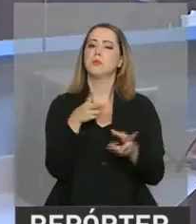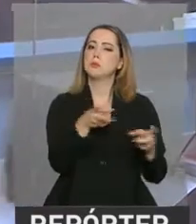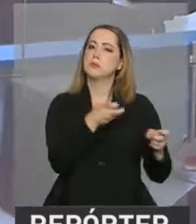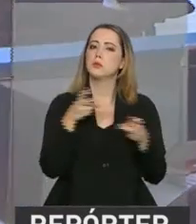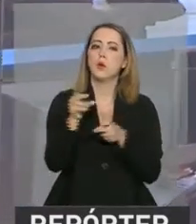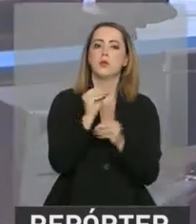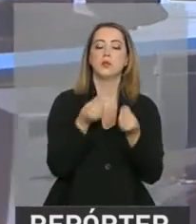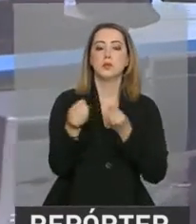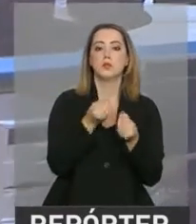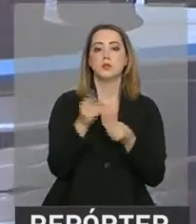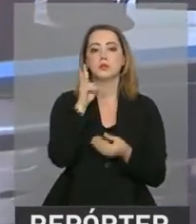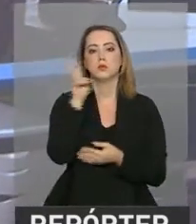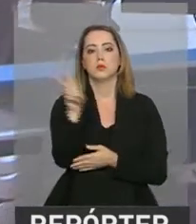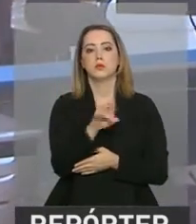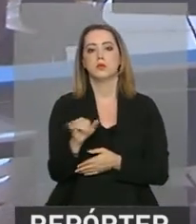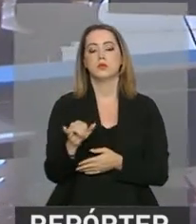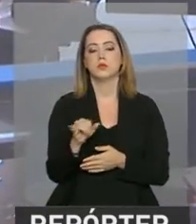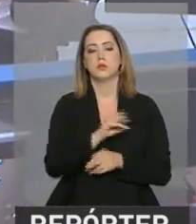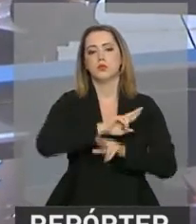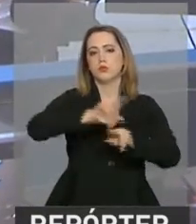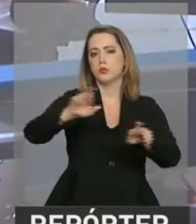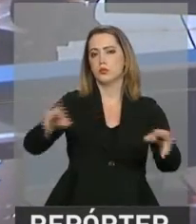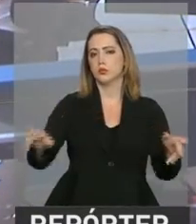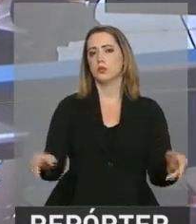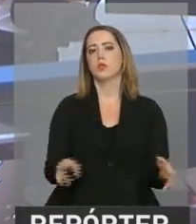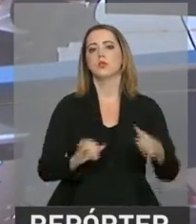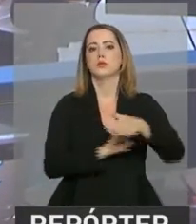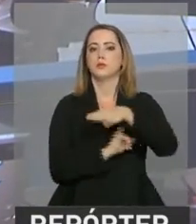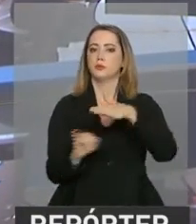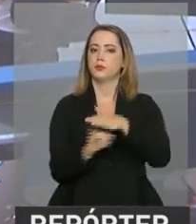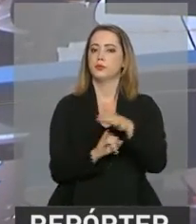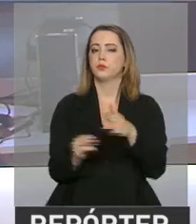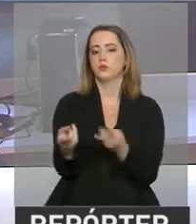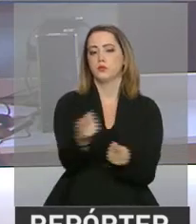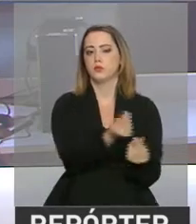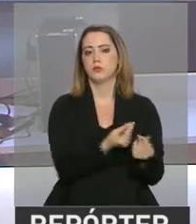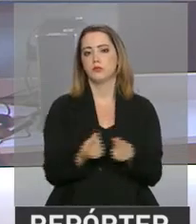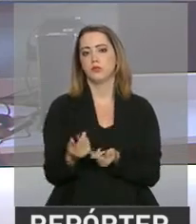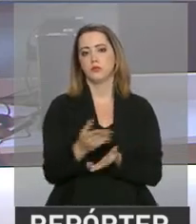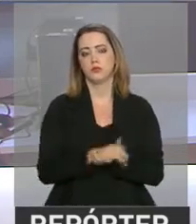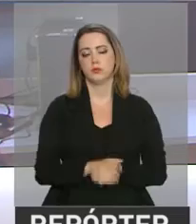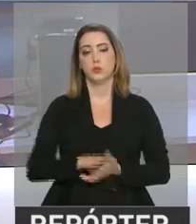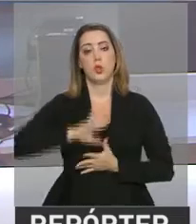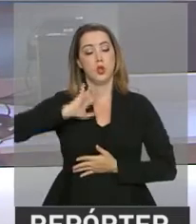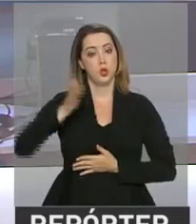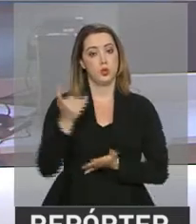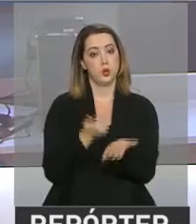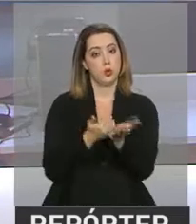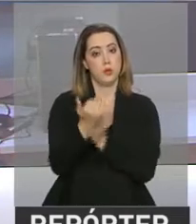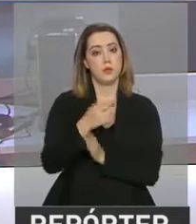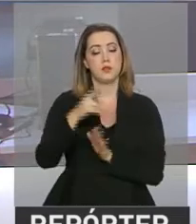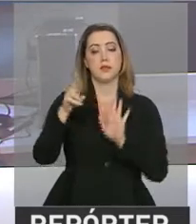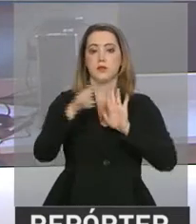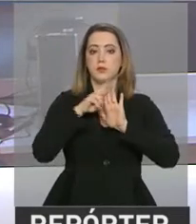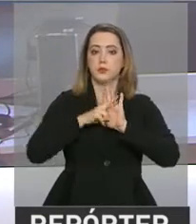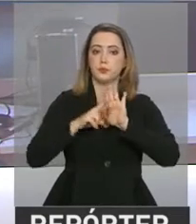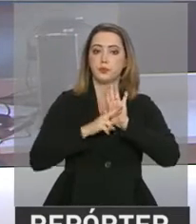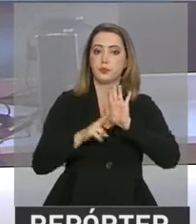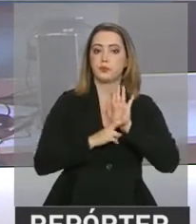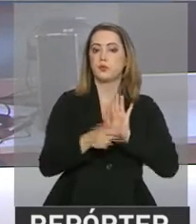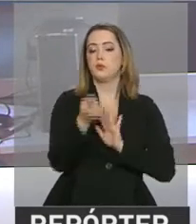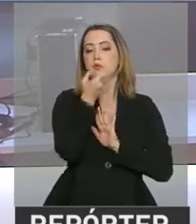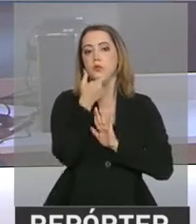de analistas de mais de cem instituições financeiras e já estão valendo as regras para o uso de